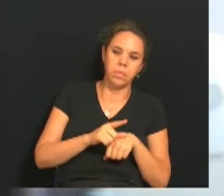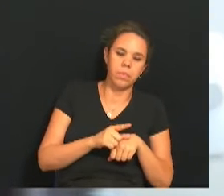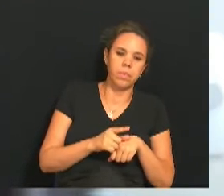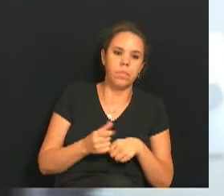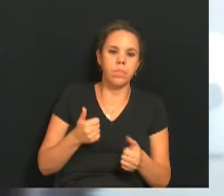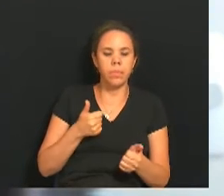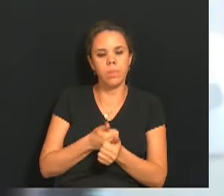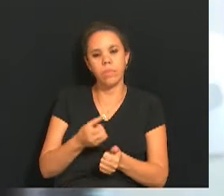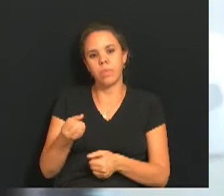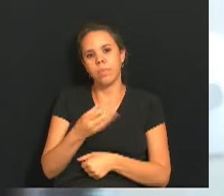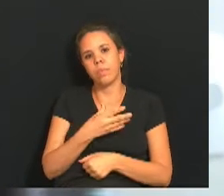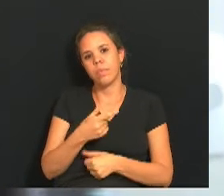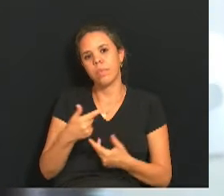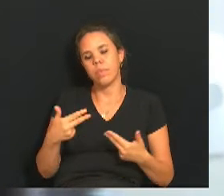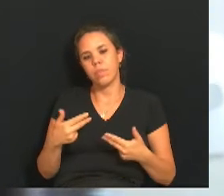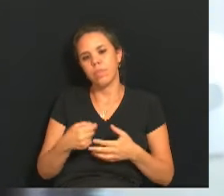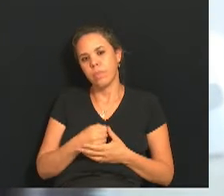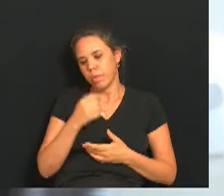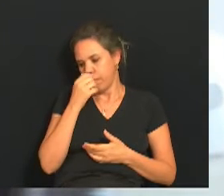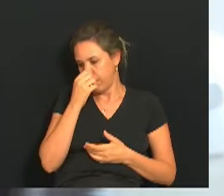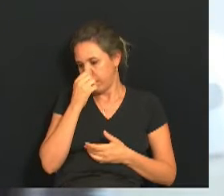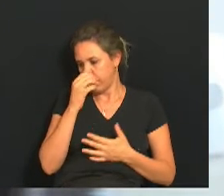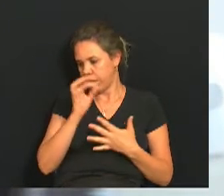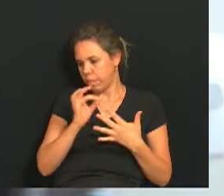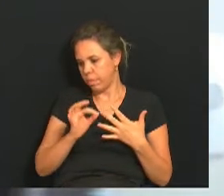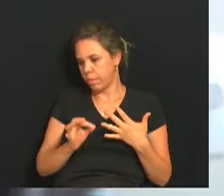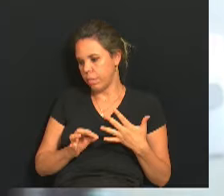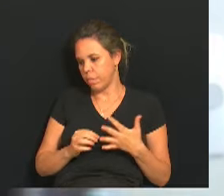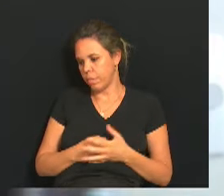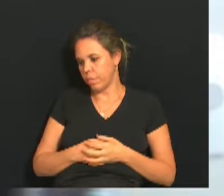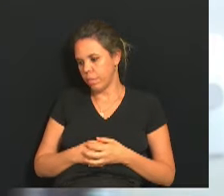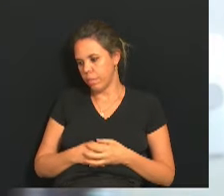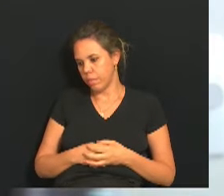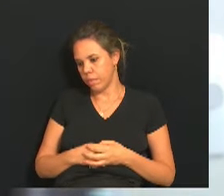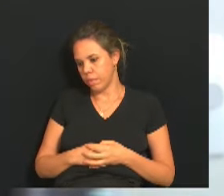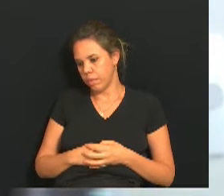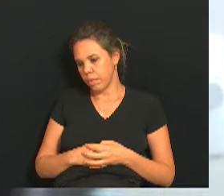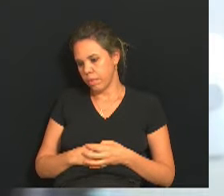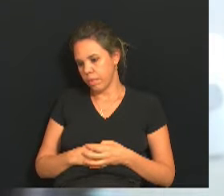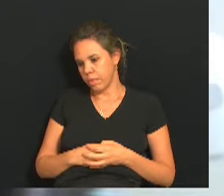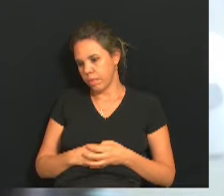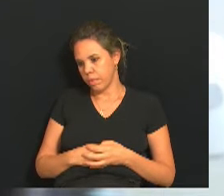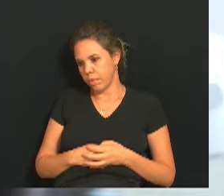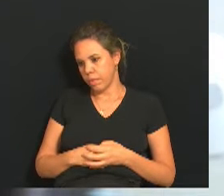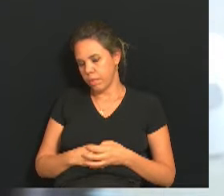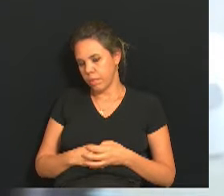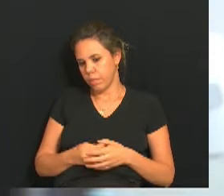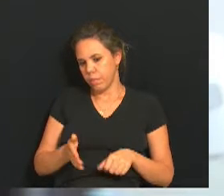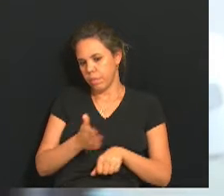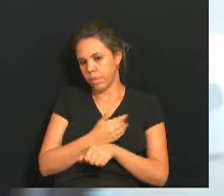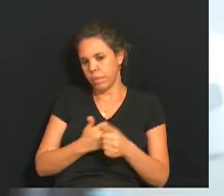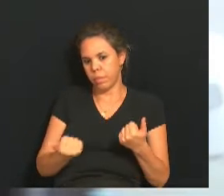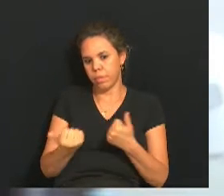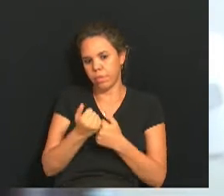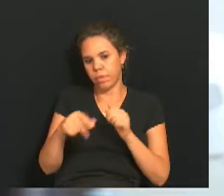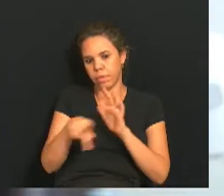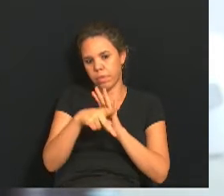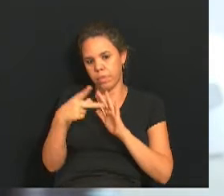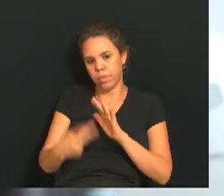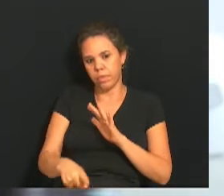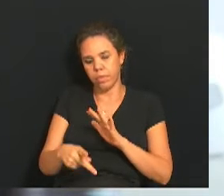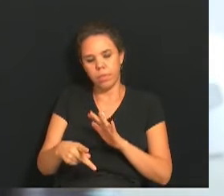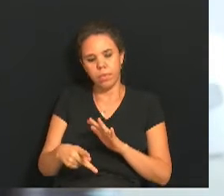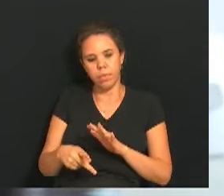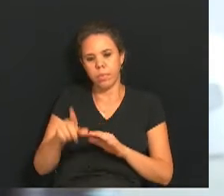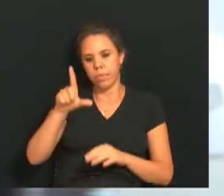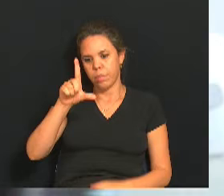e alguns itens, eles inclusive antecediam a própria LDB,